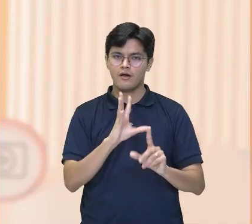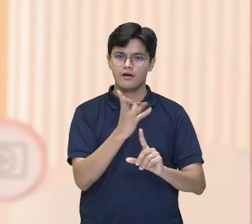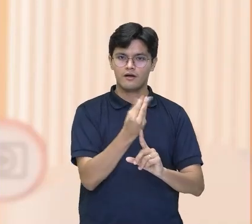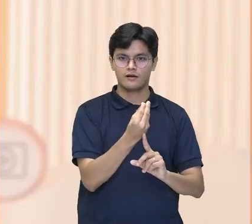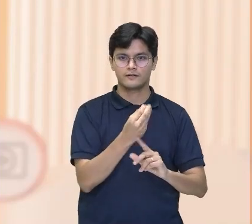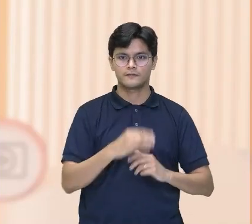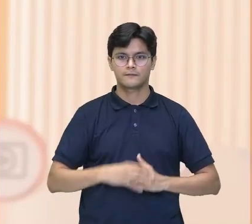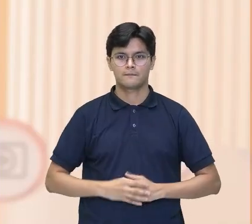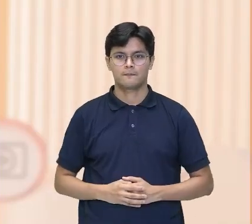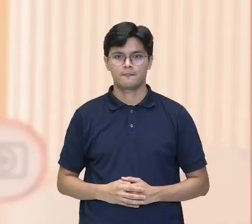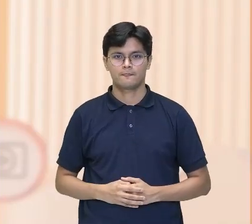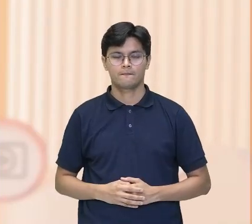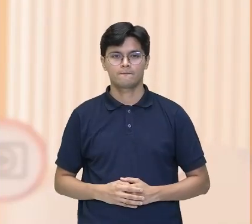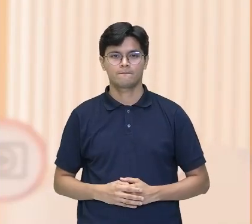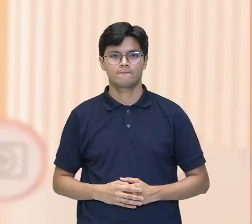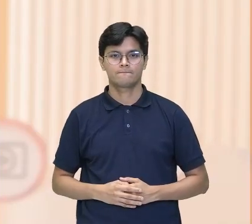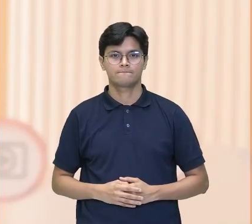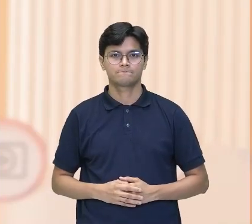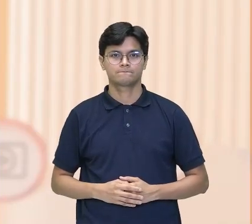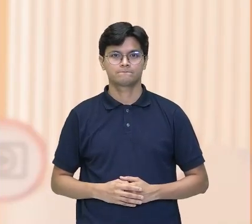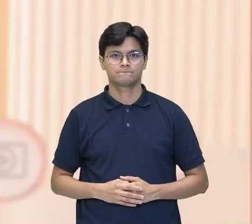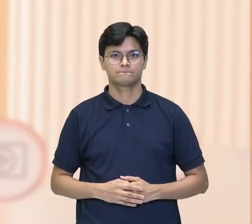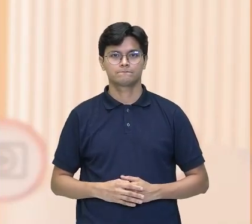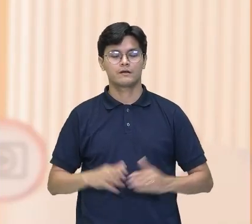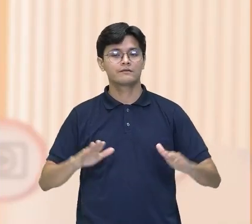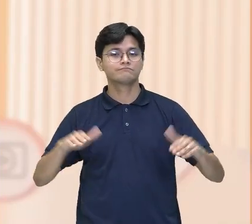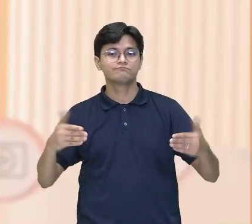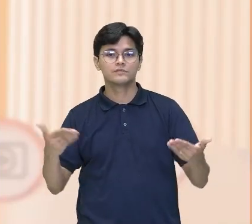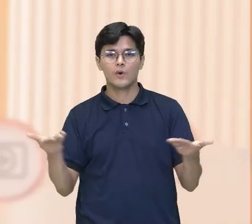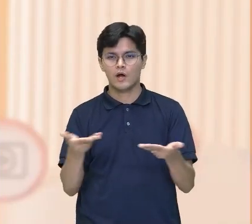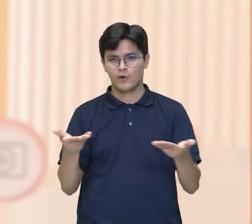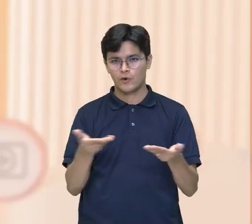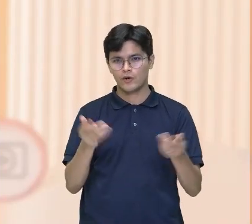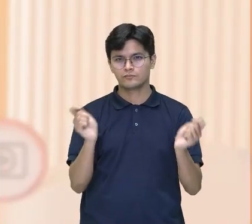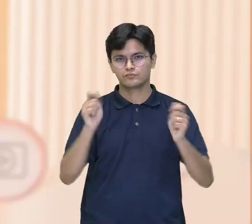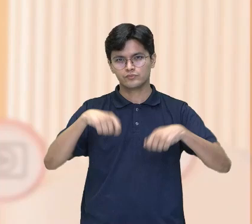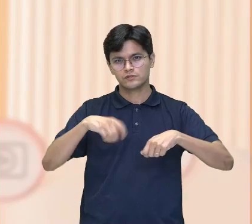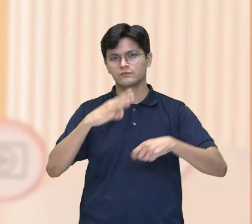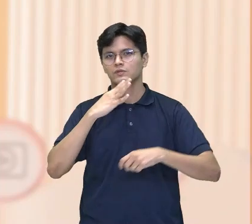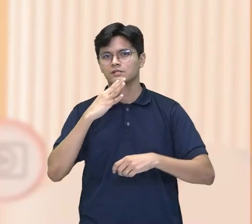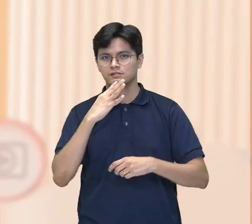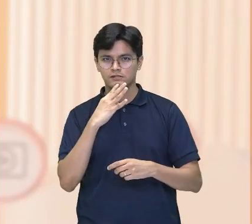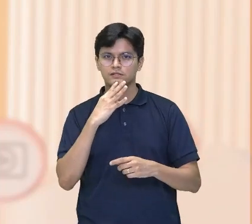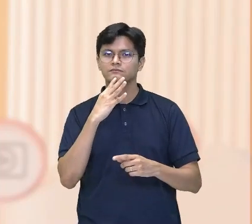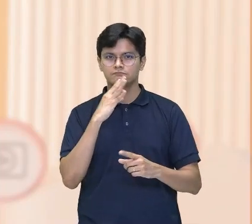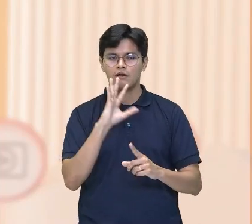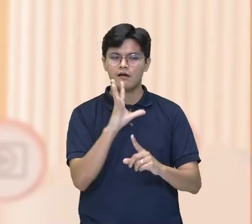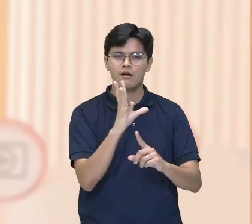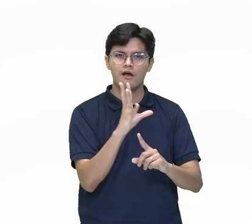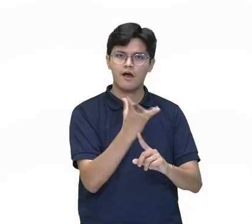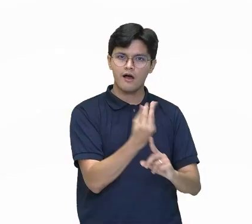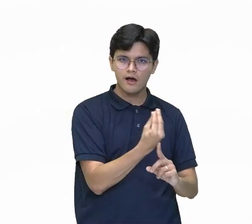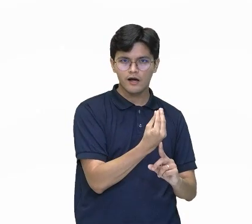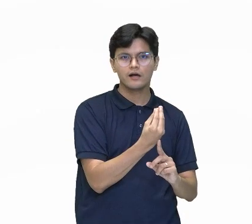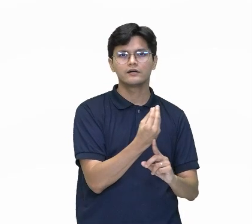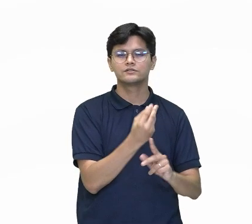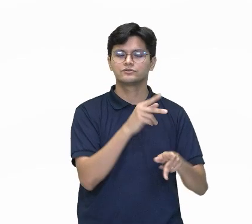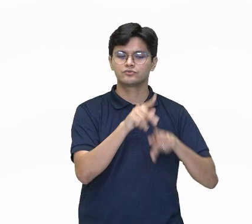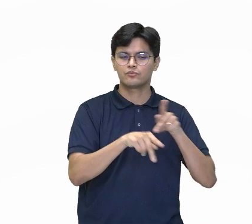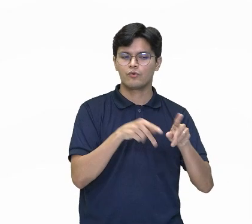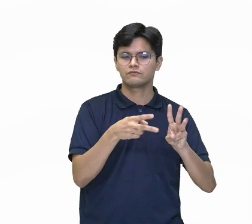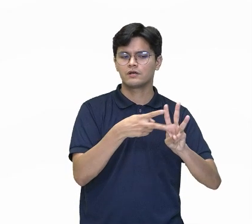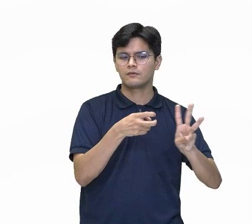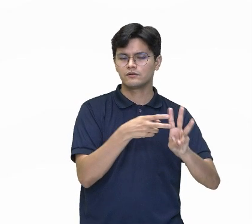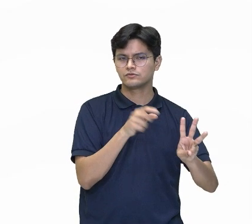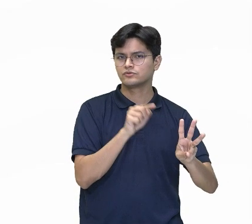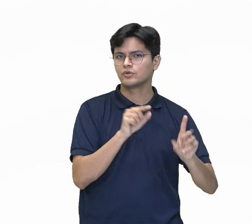Então agora nós podemos conhecer melhor o que é a arte dos povos da Amazônia. Vamos ver aqui, ó. Então nós vamos